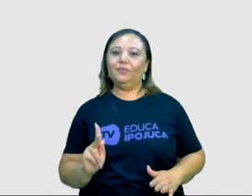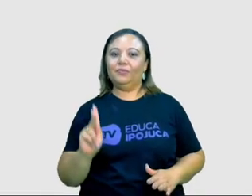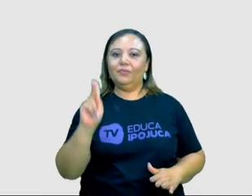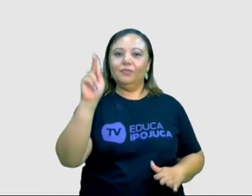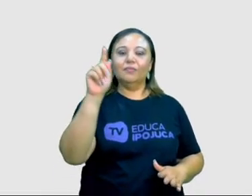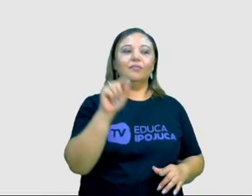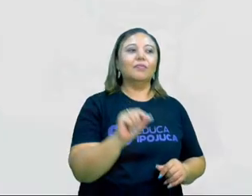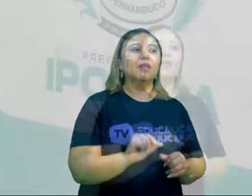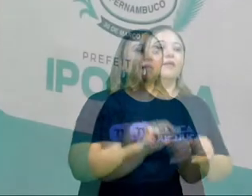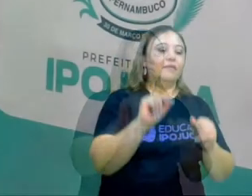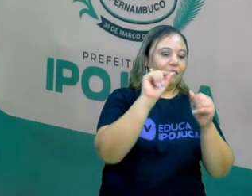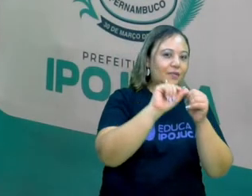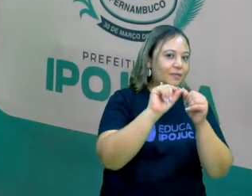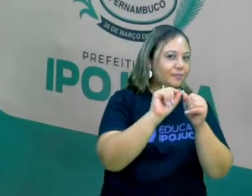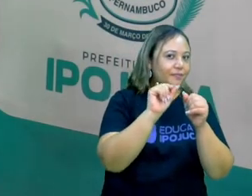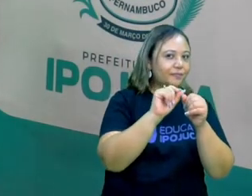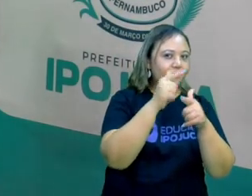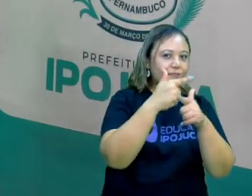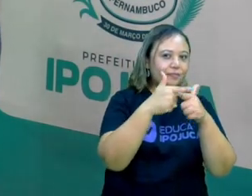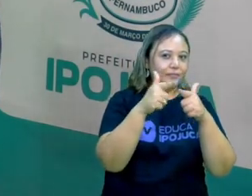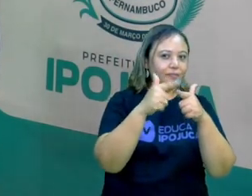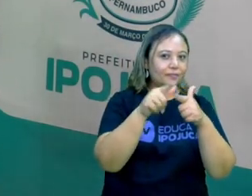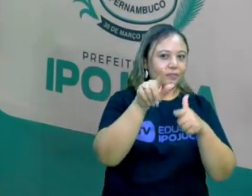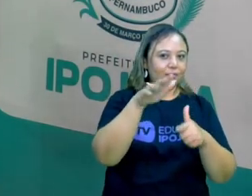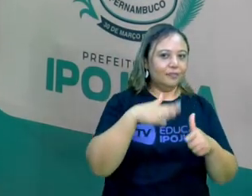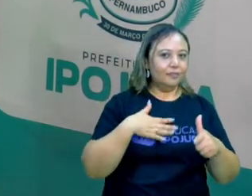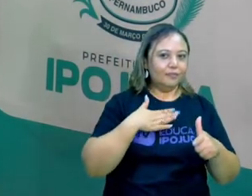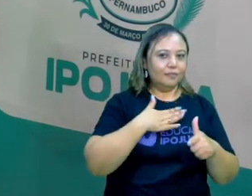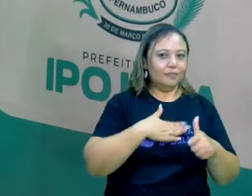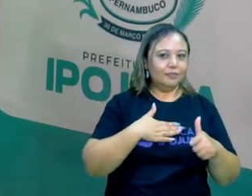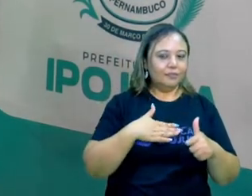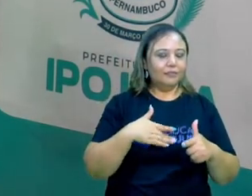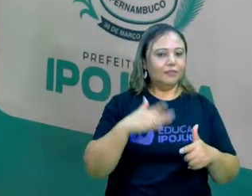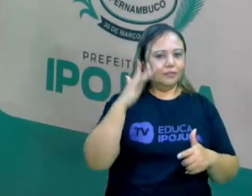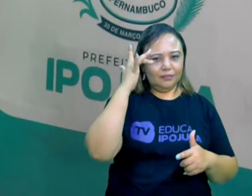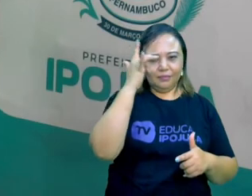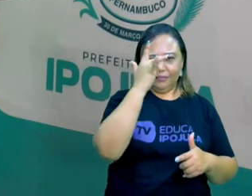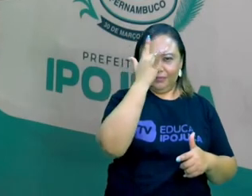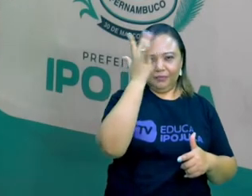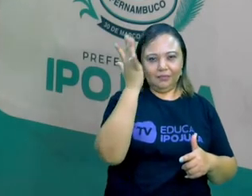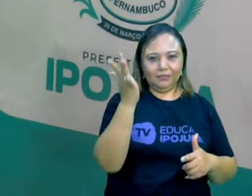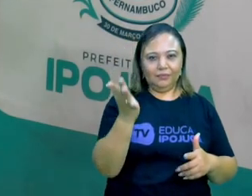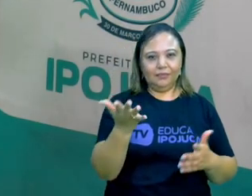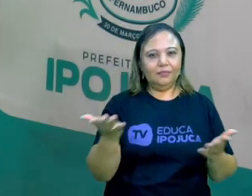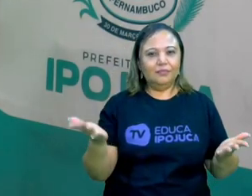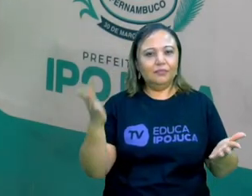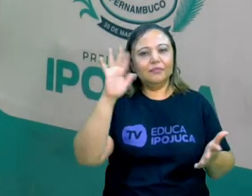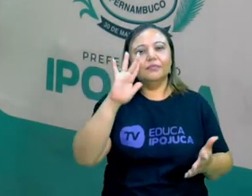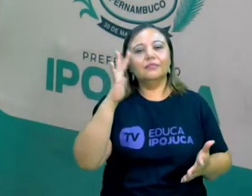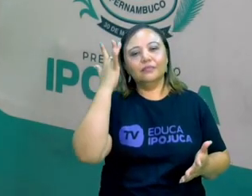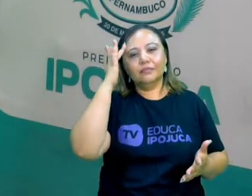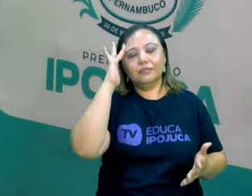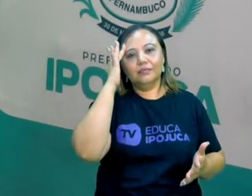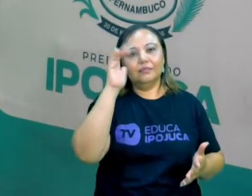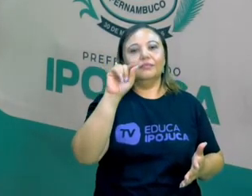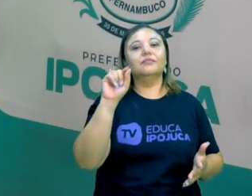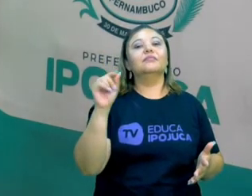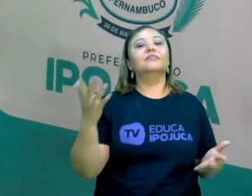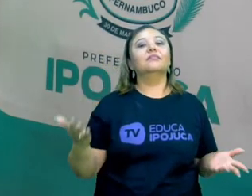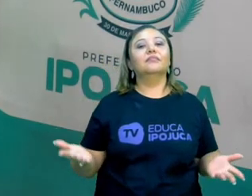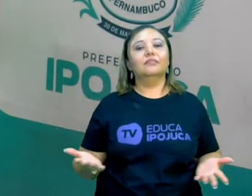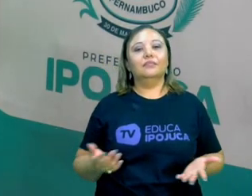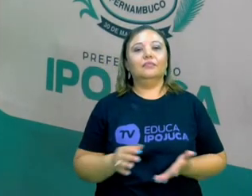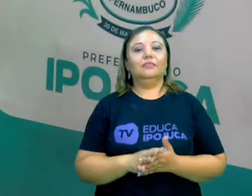de fazer a divisão, vocês gostaram? Vocês acharam mais fácil? Ele pegou o de 10 e